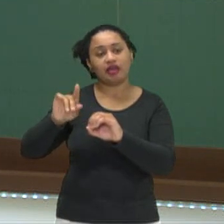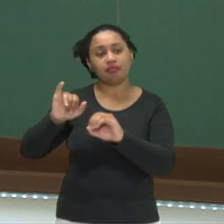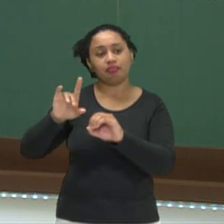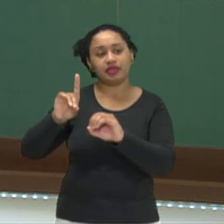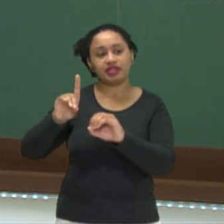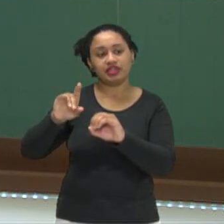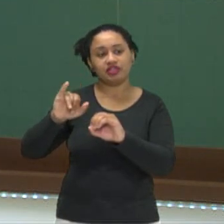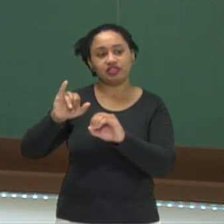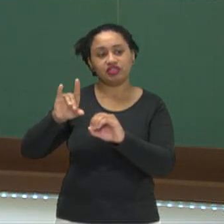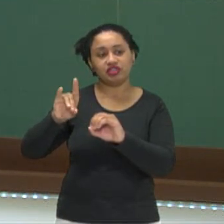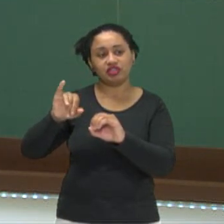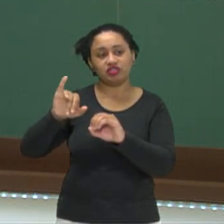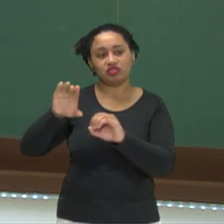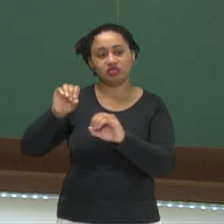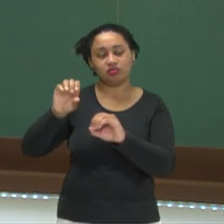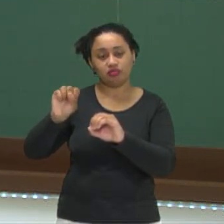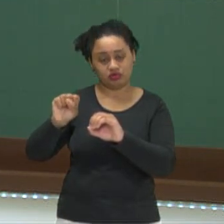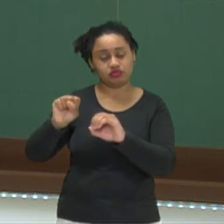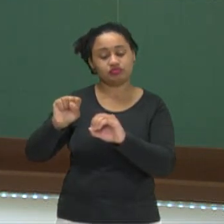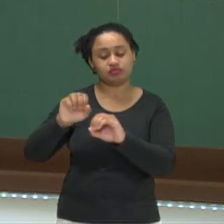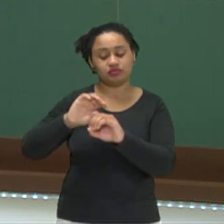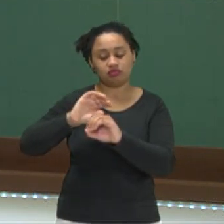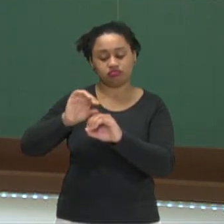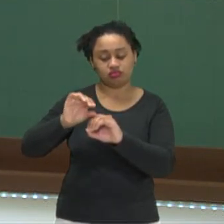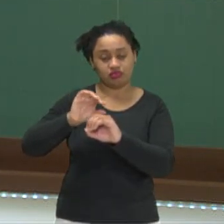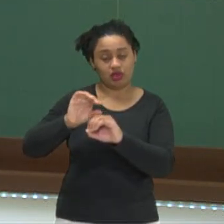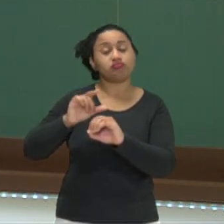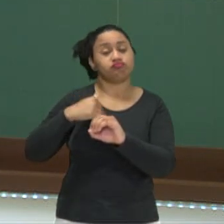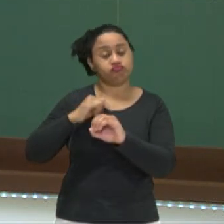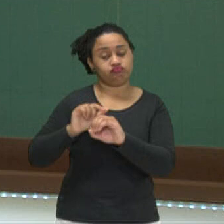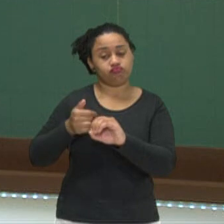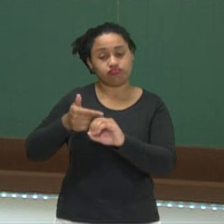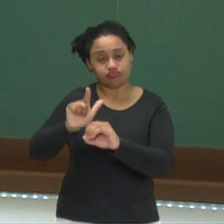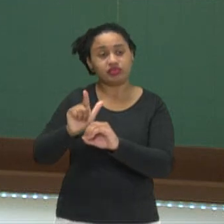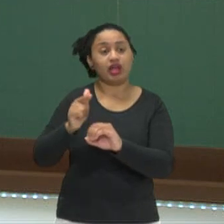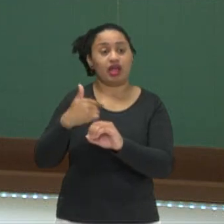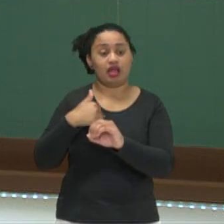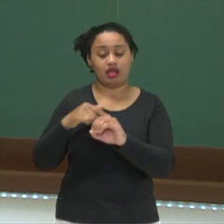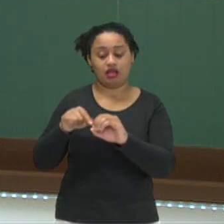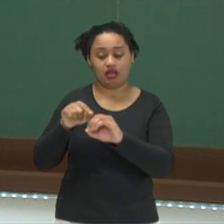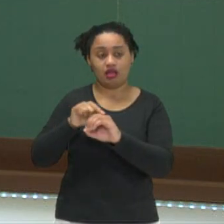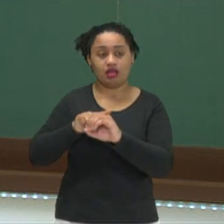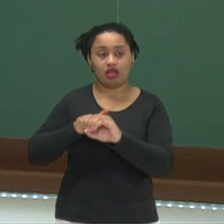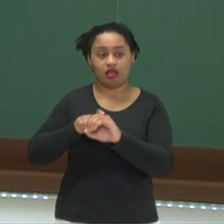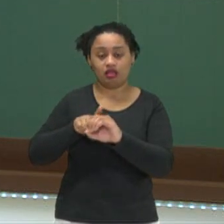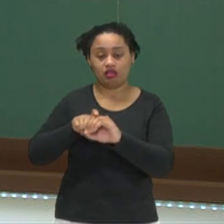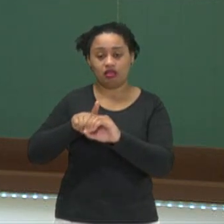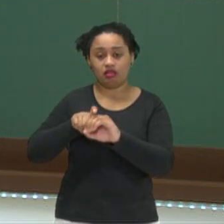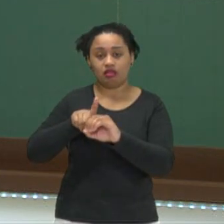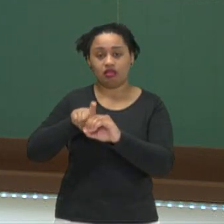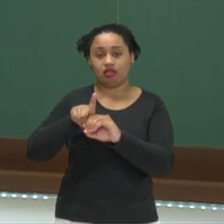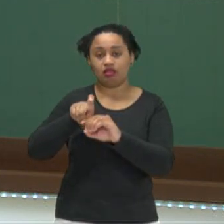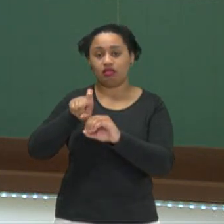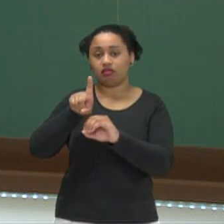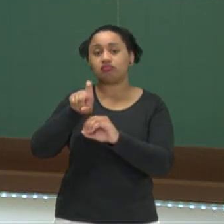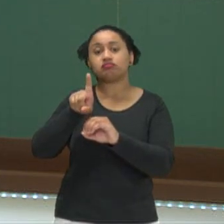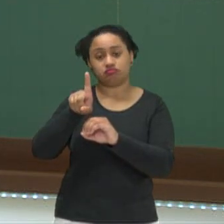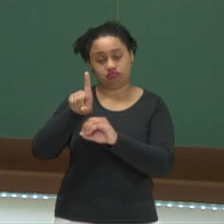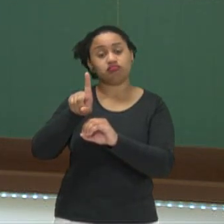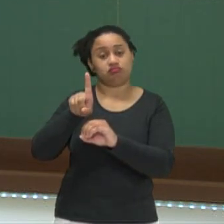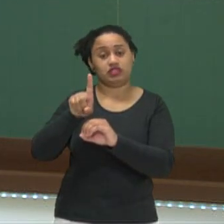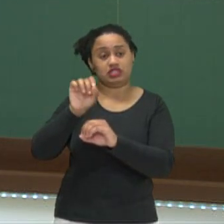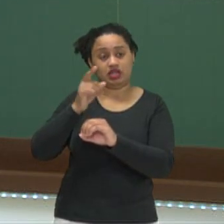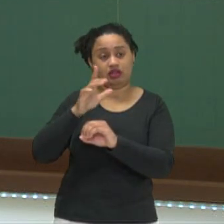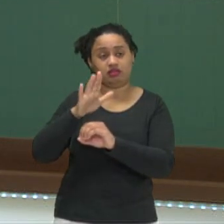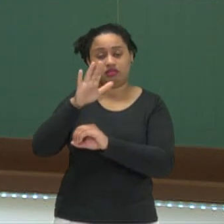epidídimos. Então, houve um estímulo, uma relação sexual, os espermatozoides sobem pelos ductos deferentes,